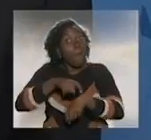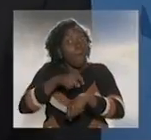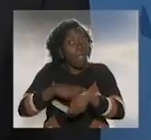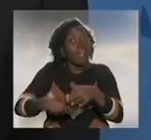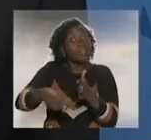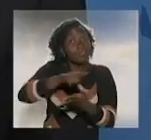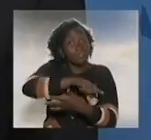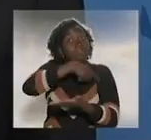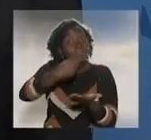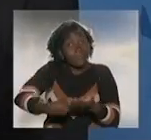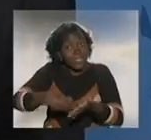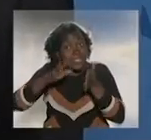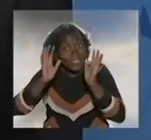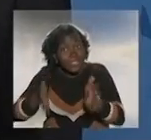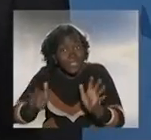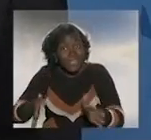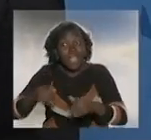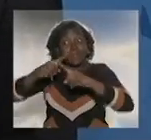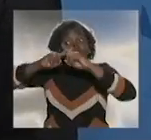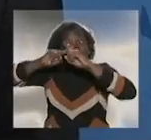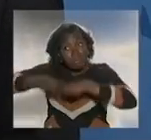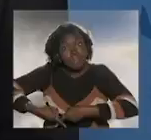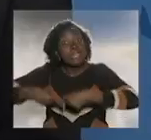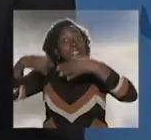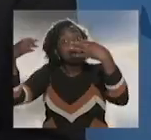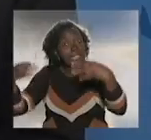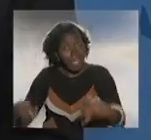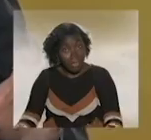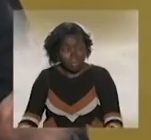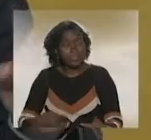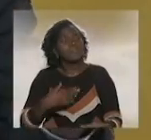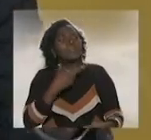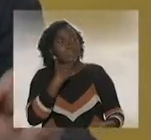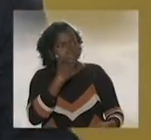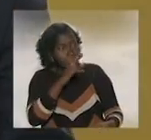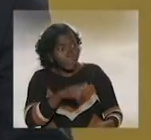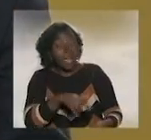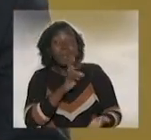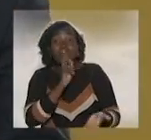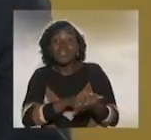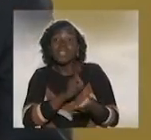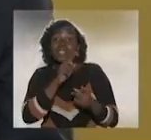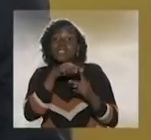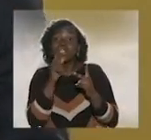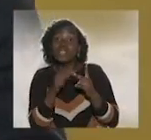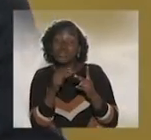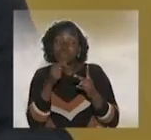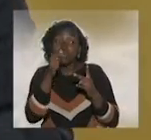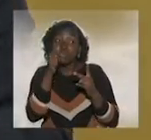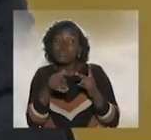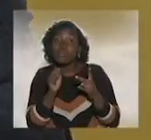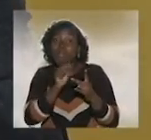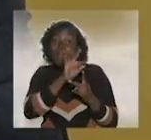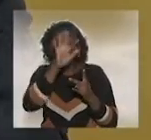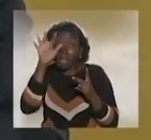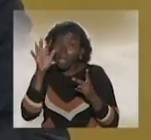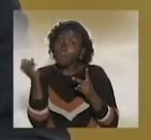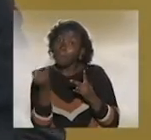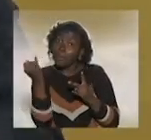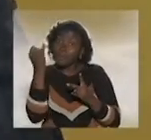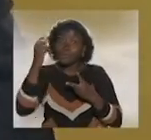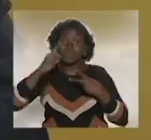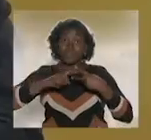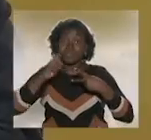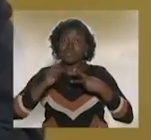horários pré-determinados e com campeonatos estabelecidos. É verdade, mas eu quero aqui, Rui, destacar dois elementos que me parecem importantes nesse